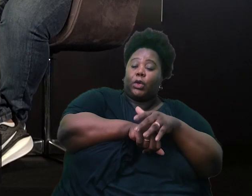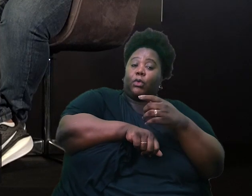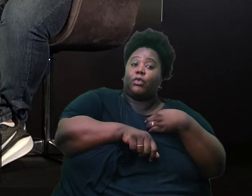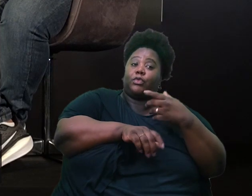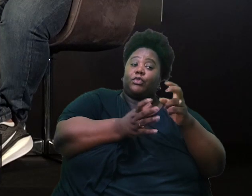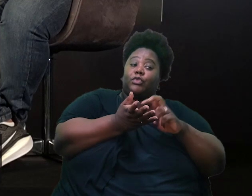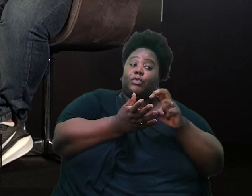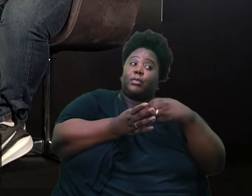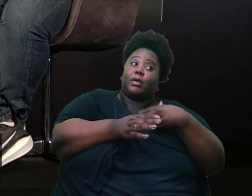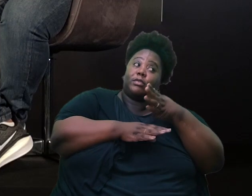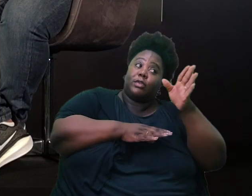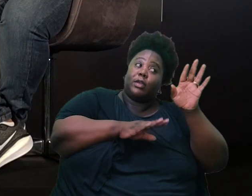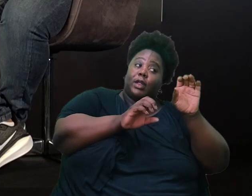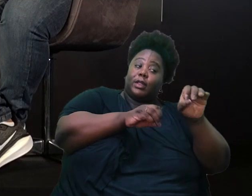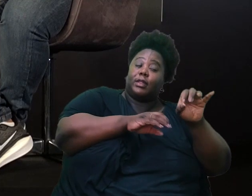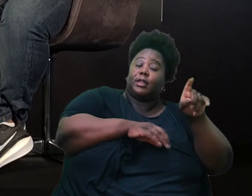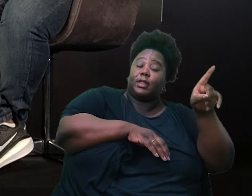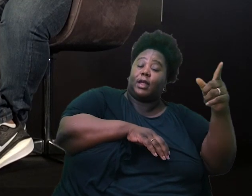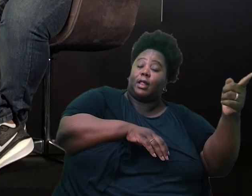para ir dar aula em Ouro Preto.